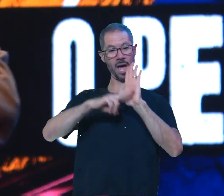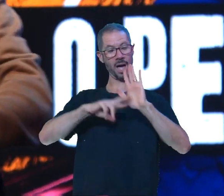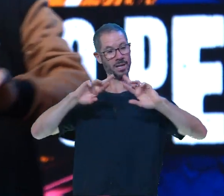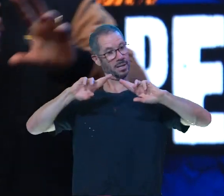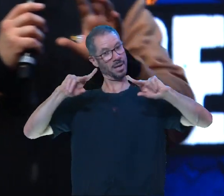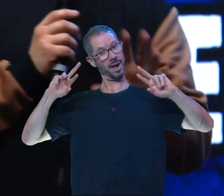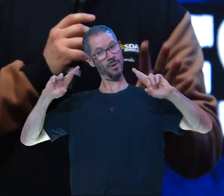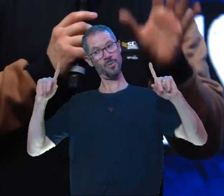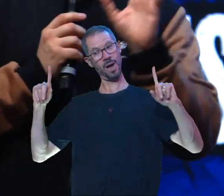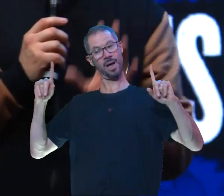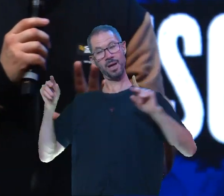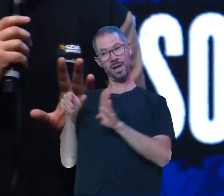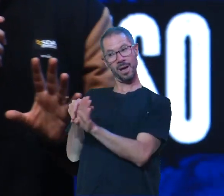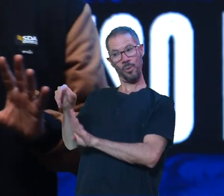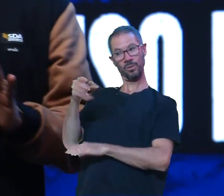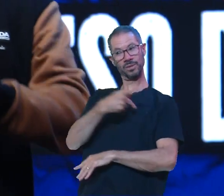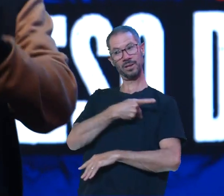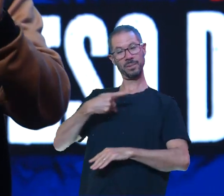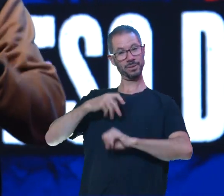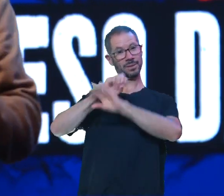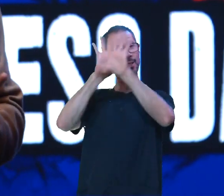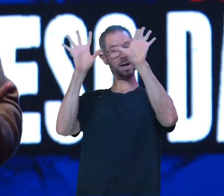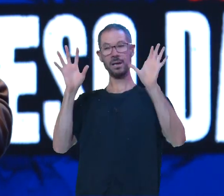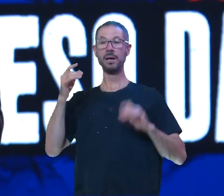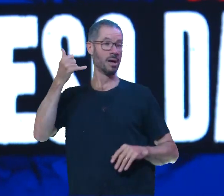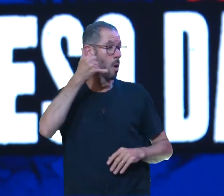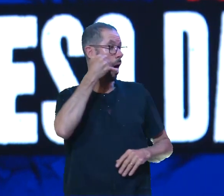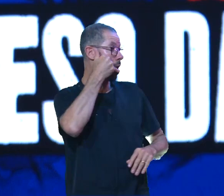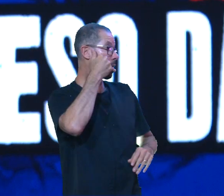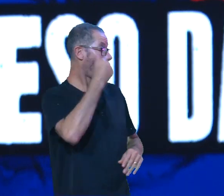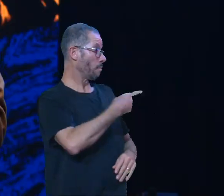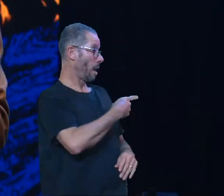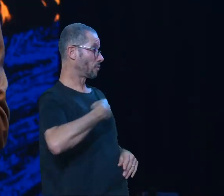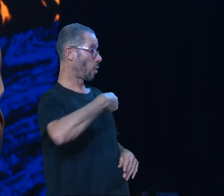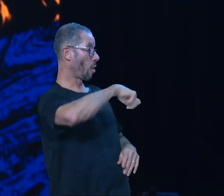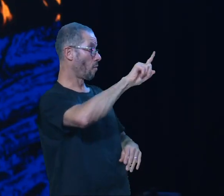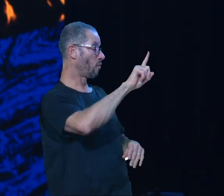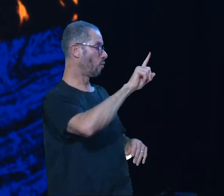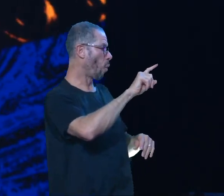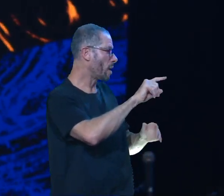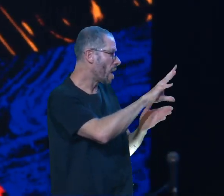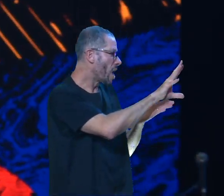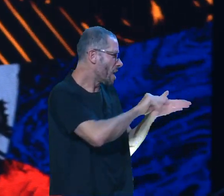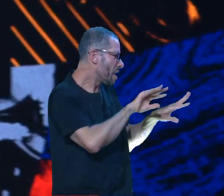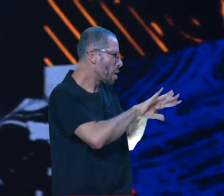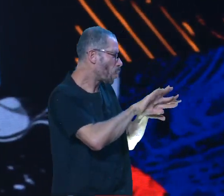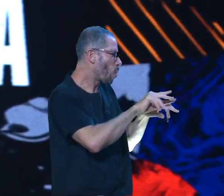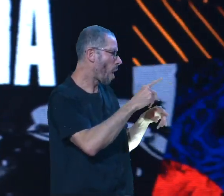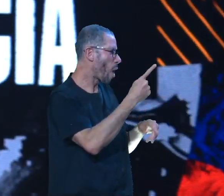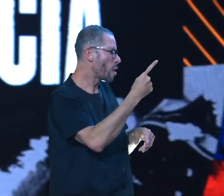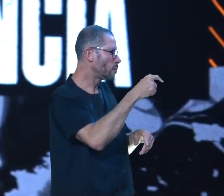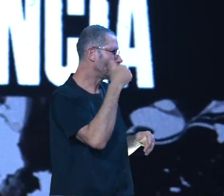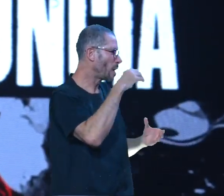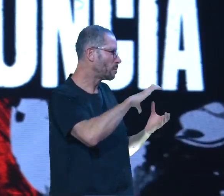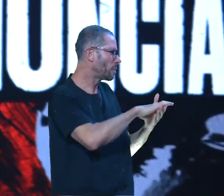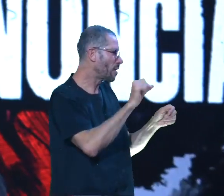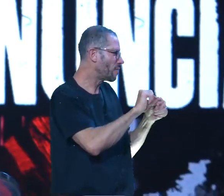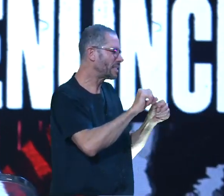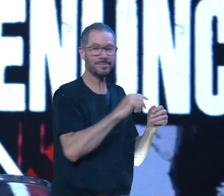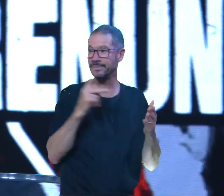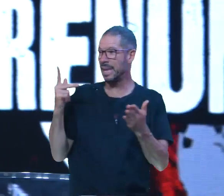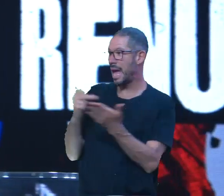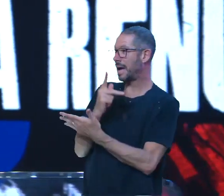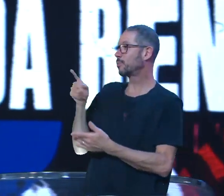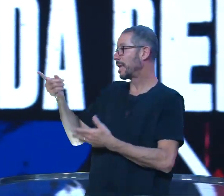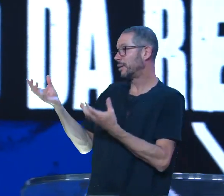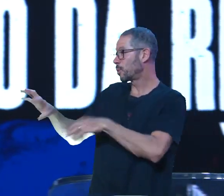É o conselho da vida do pastor, deixar bem claro. Do dia o cara me ligou, pastor, eu fui lá e fiz a mesma coisa que tua esposa fez e não deu certo. Por quê, meu irmão? Porque ela não